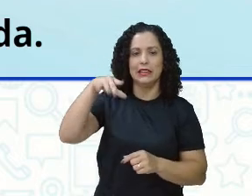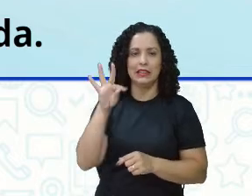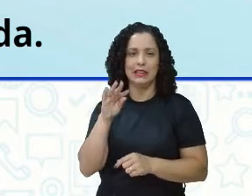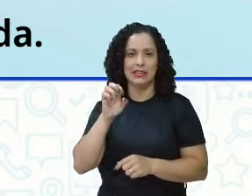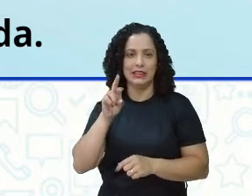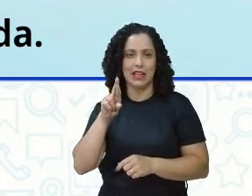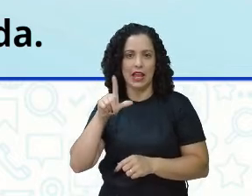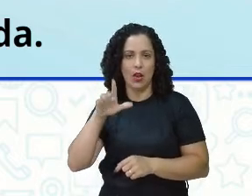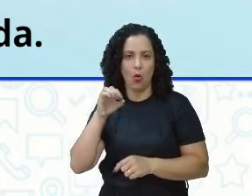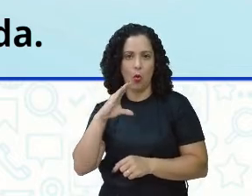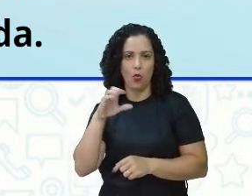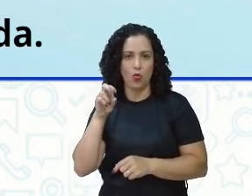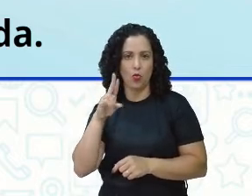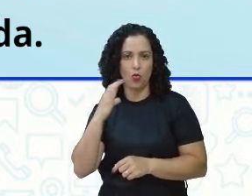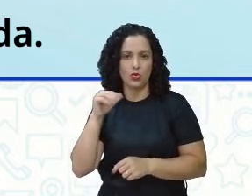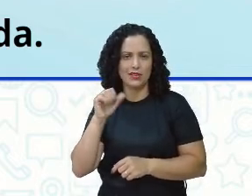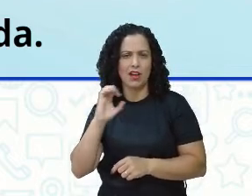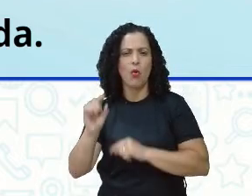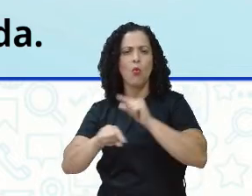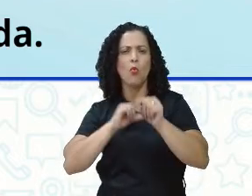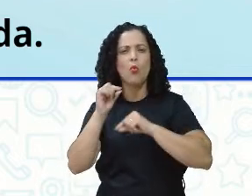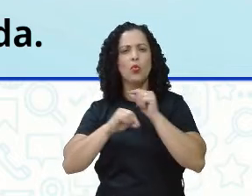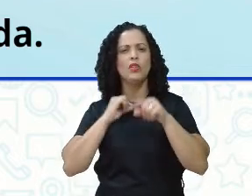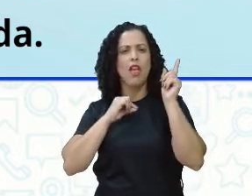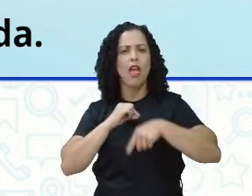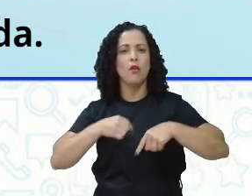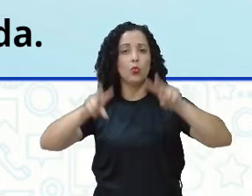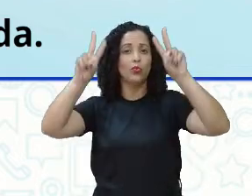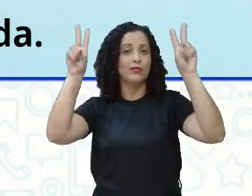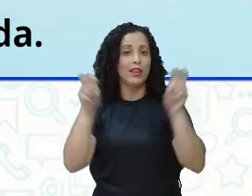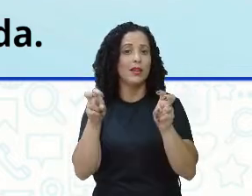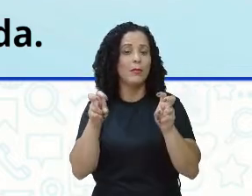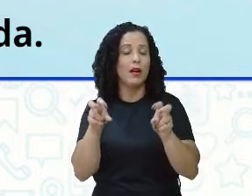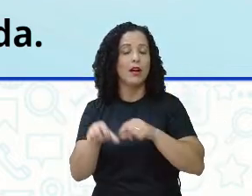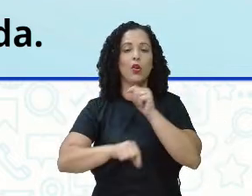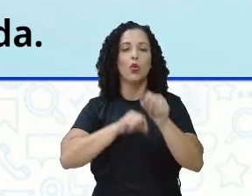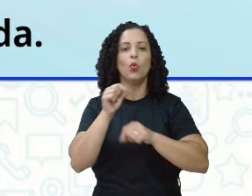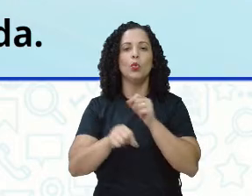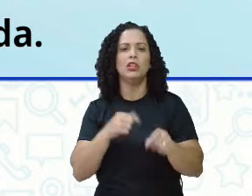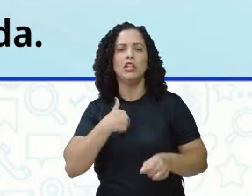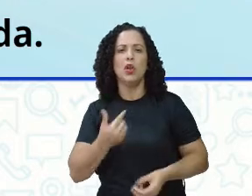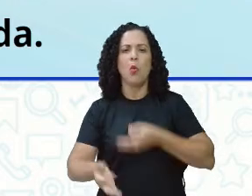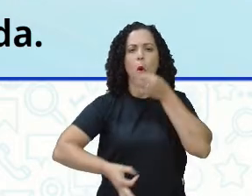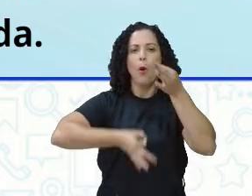minha carta, de que ela se trata, quais são os meus pontos de vista, quais são os meus